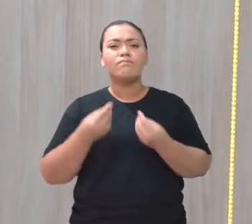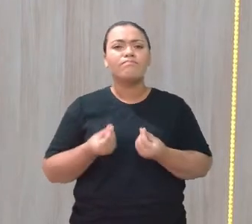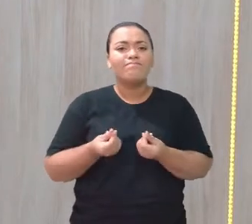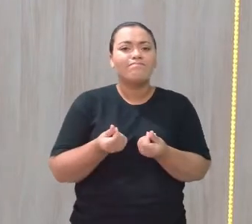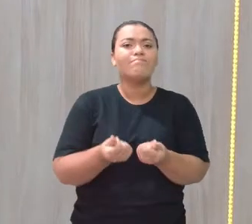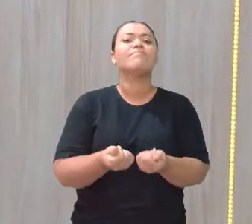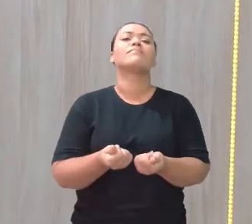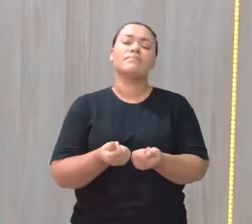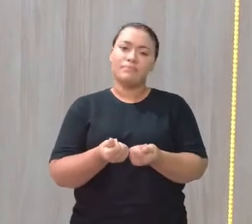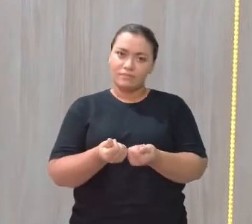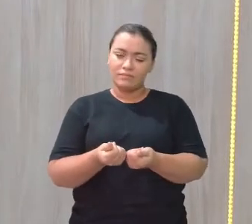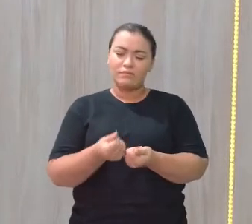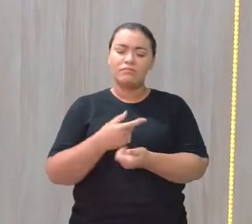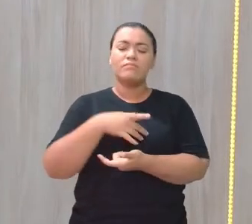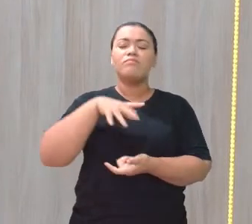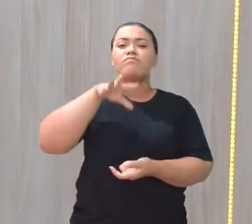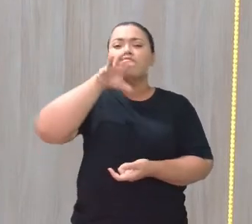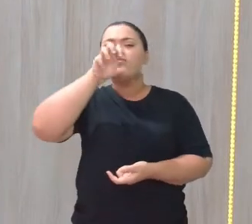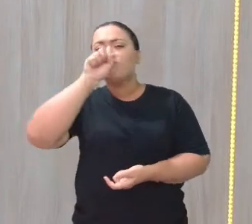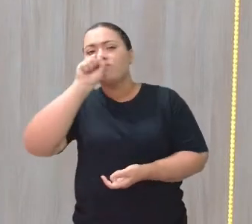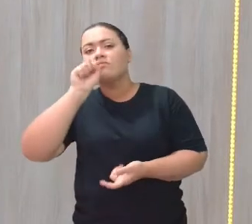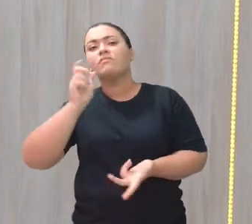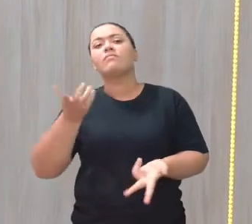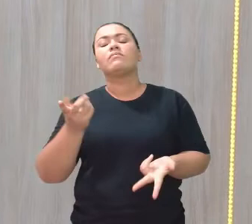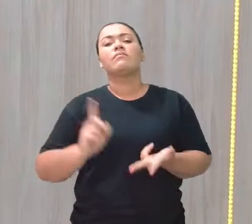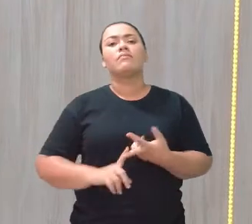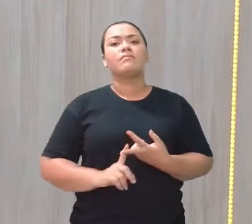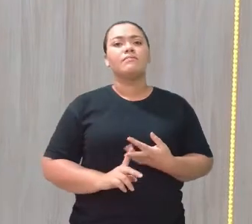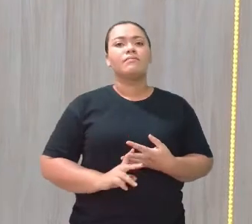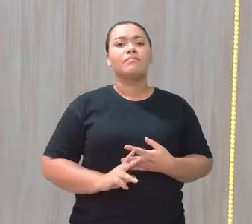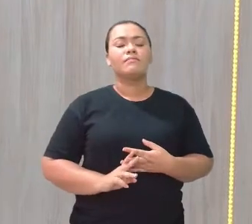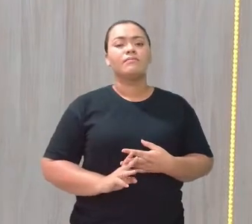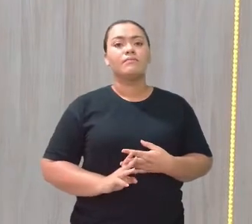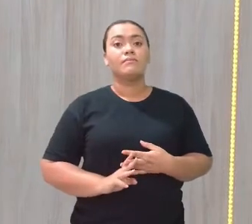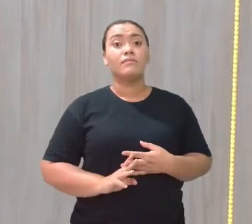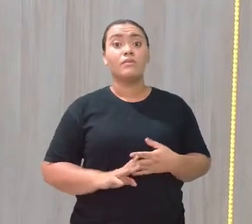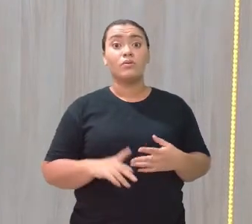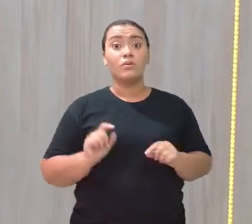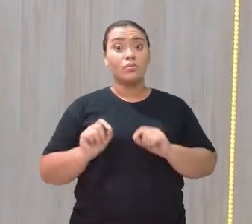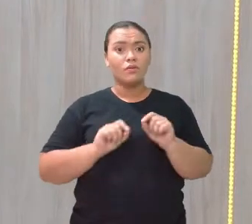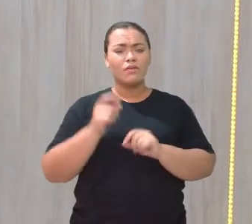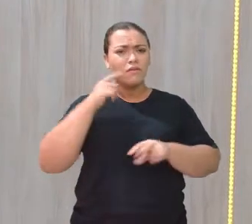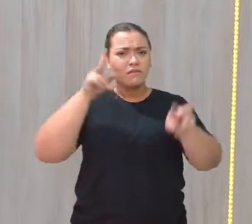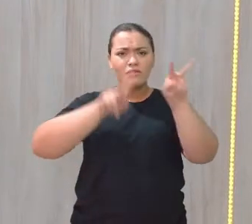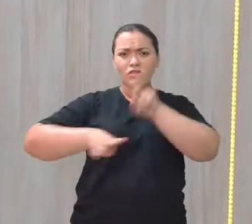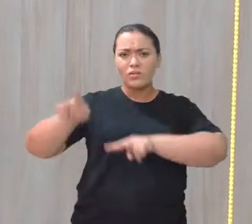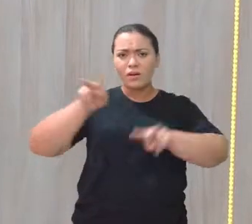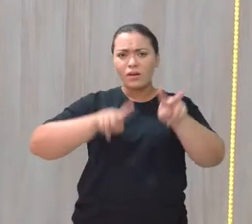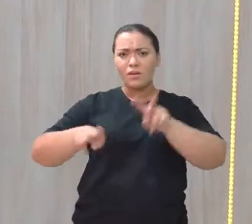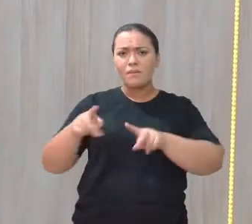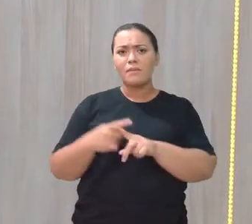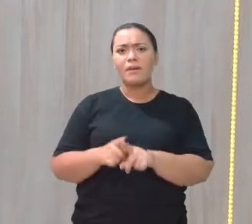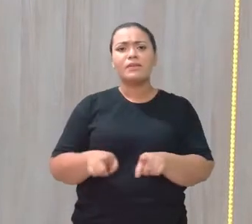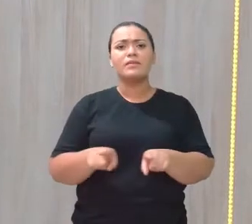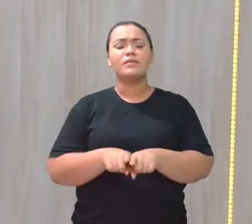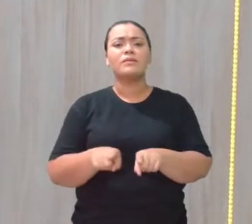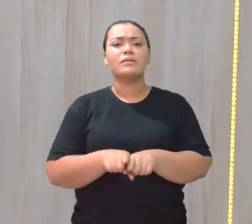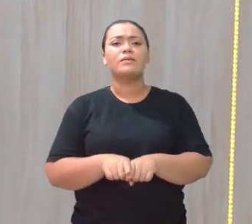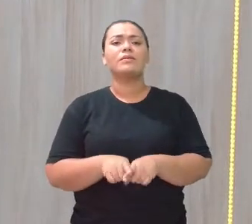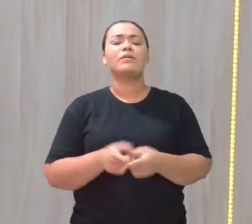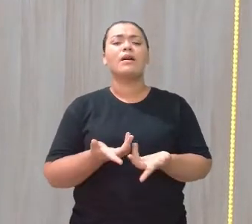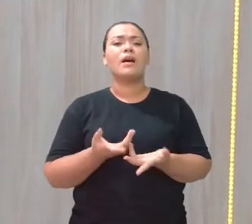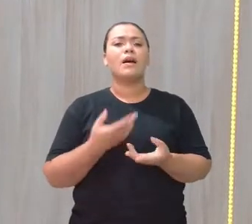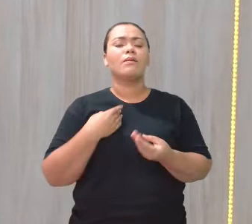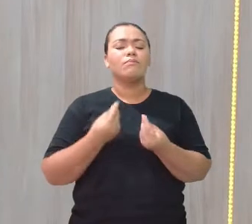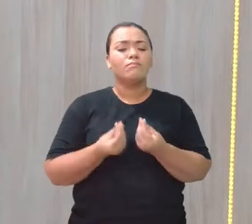sensorial. Os cheiros, não é? Não só o visual, mas também o tátil,